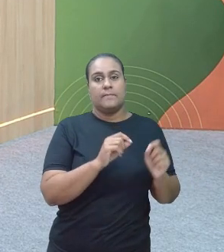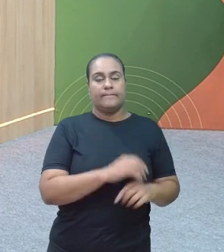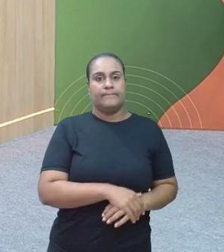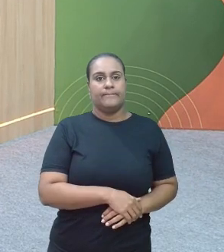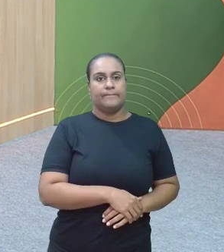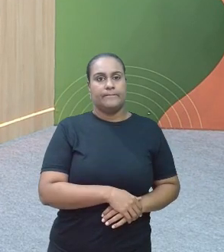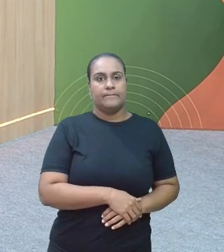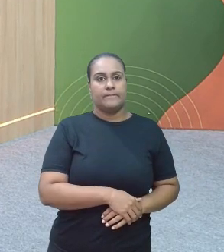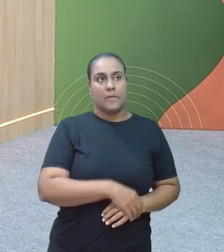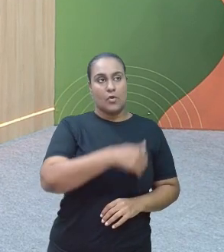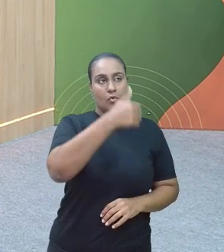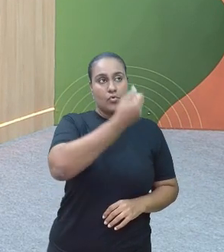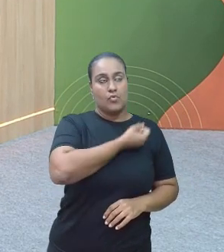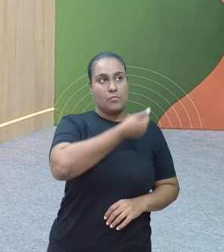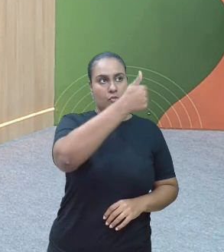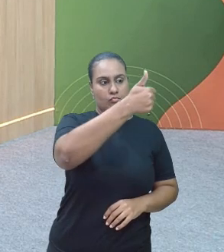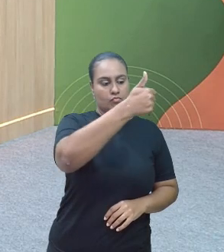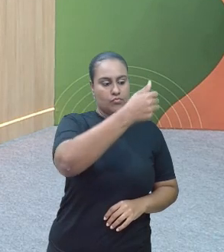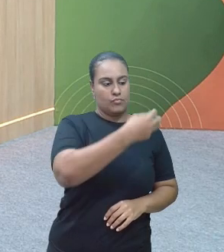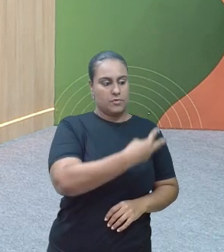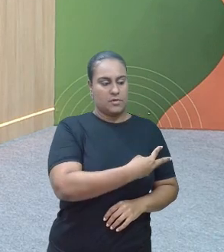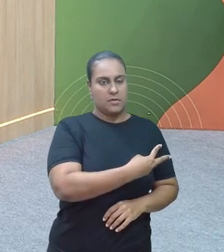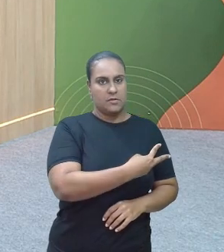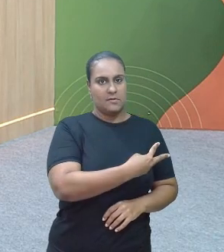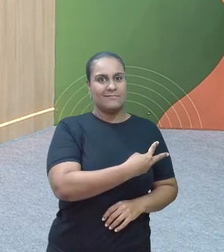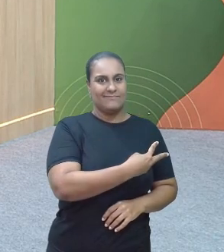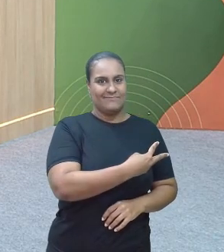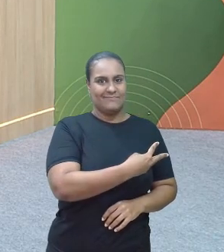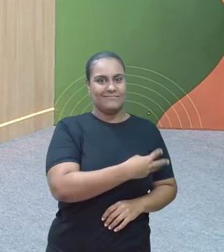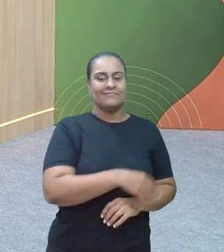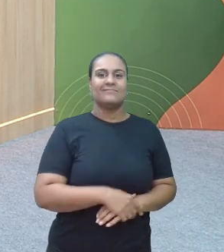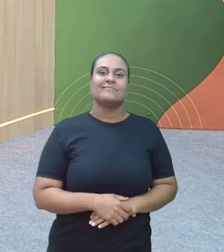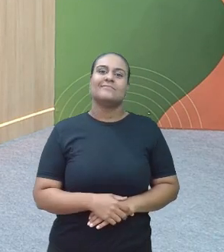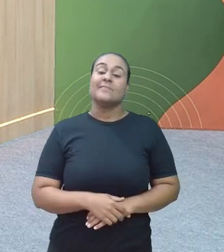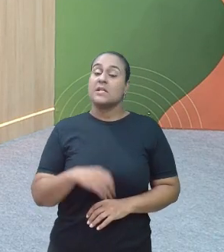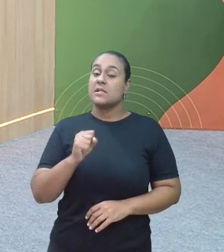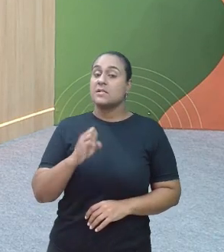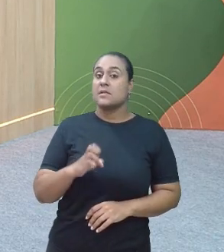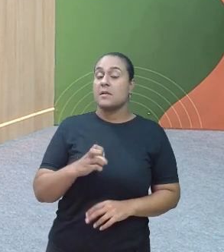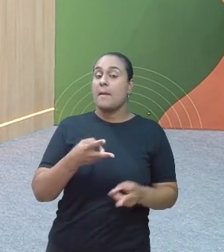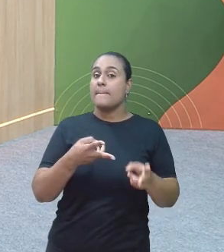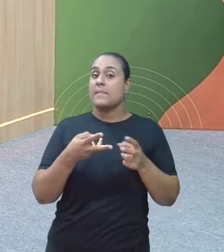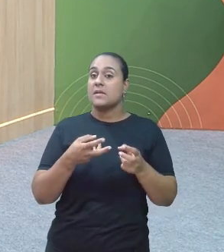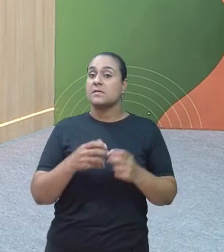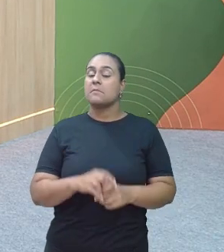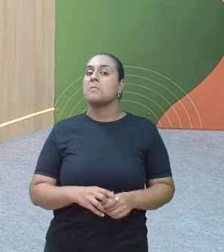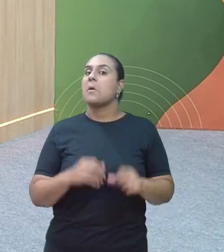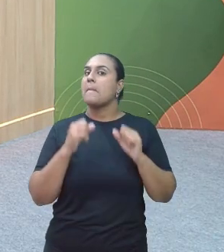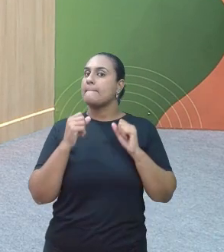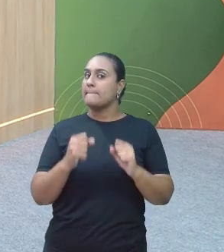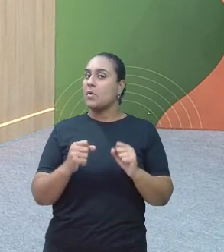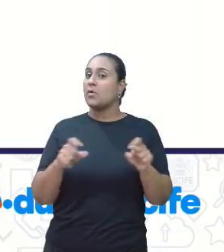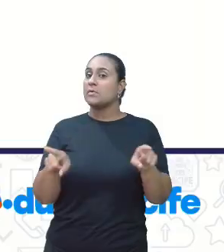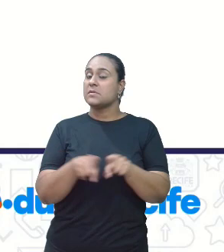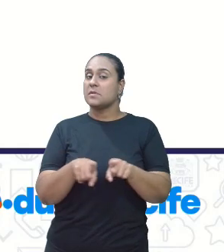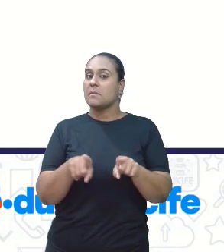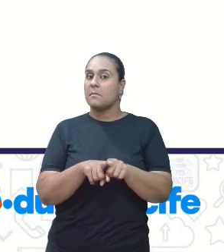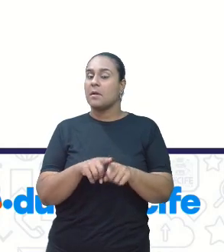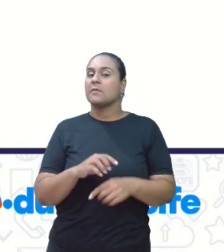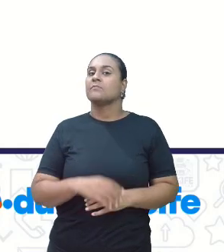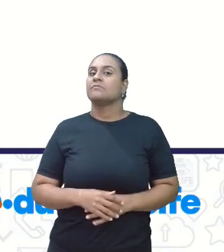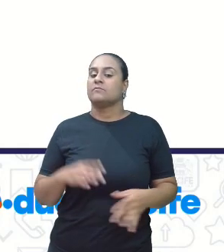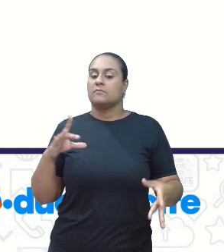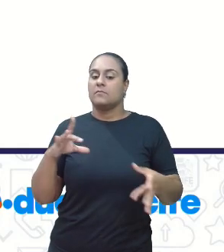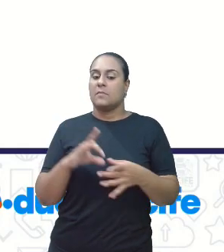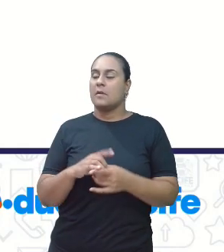1 para o número 3 ou do número 3 para o número 1. Se eu perceber que eu também posso fazer uma